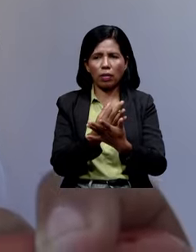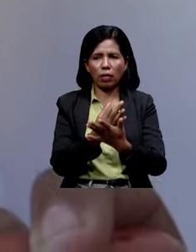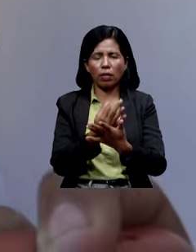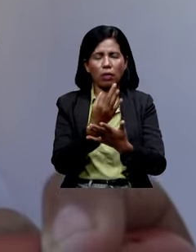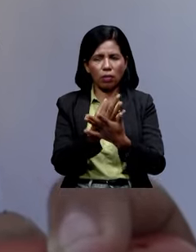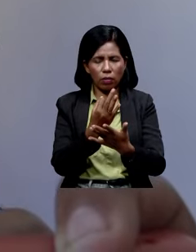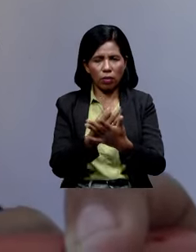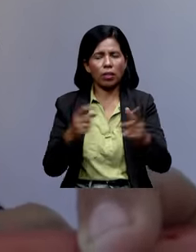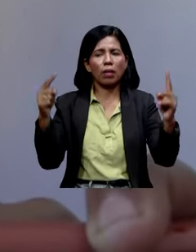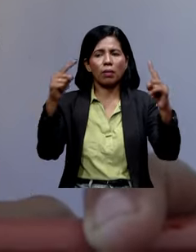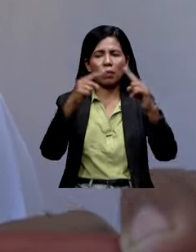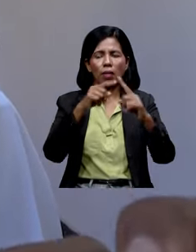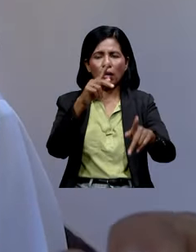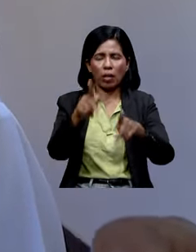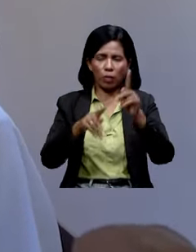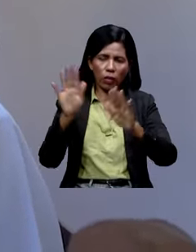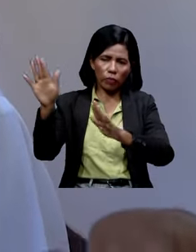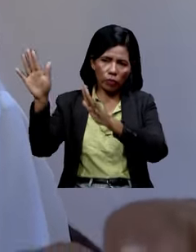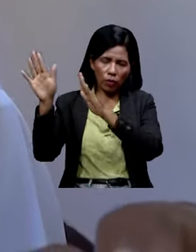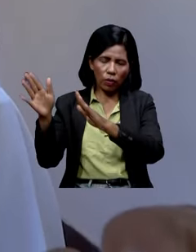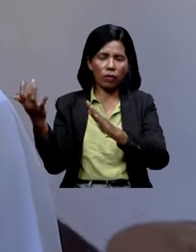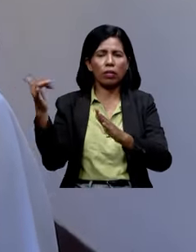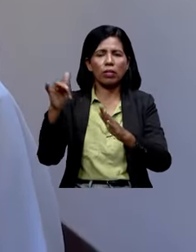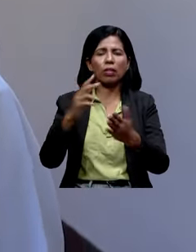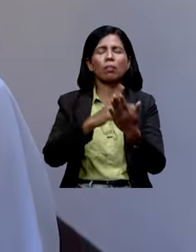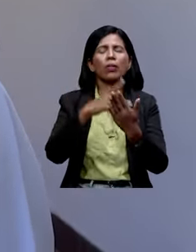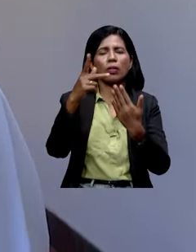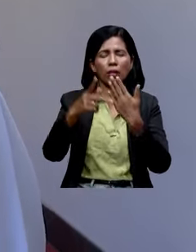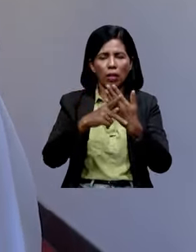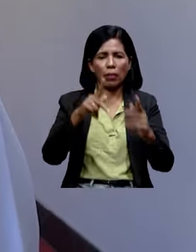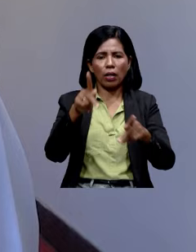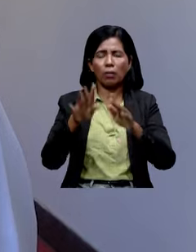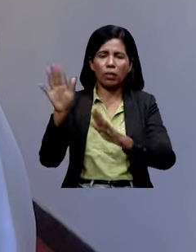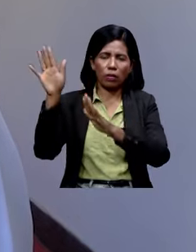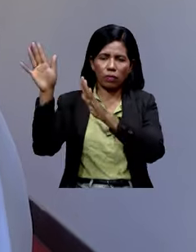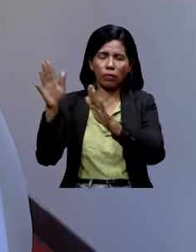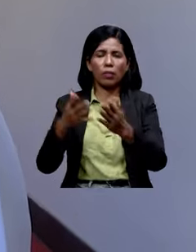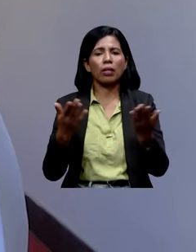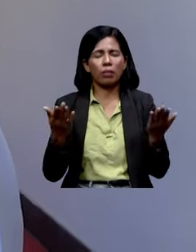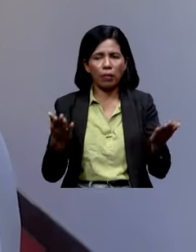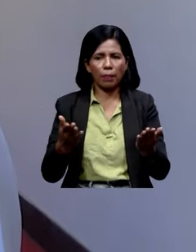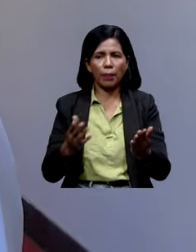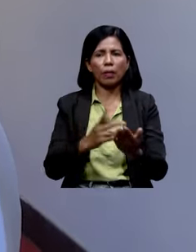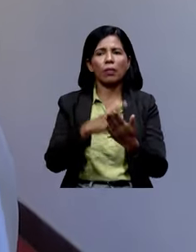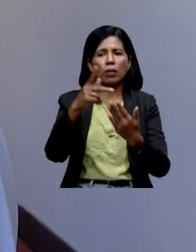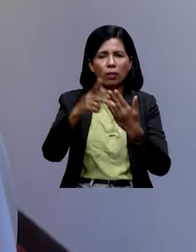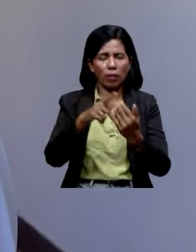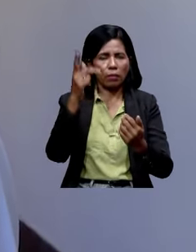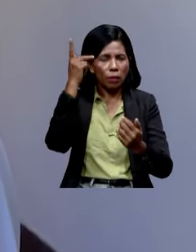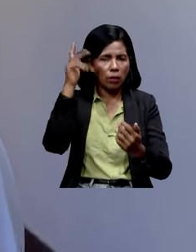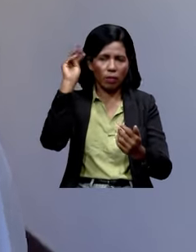Orçamento para EMA Rural, né? Programa da EMA Rural, programa